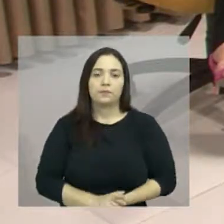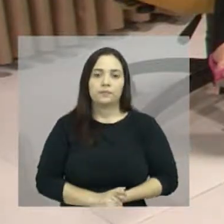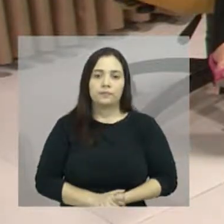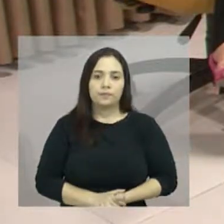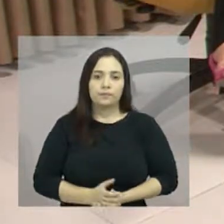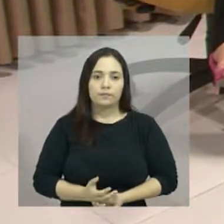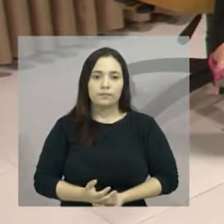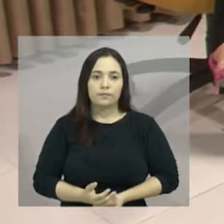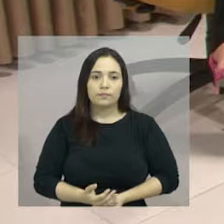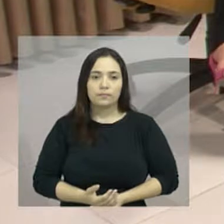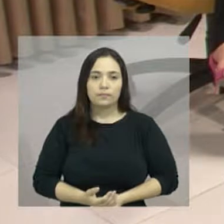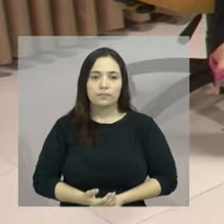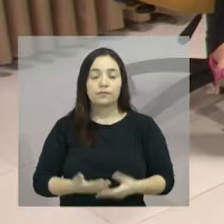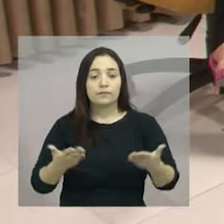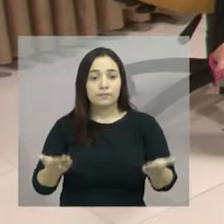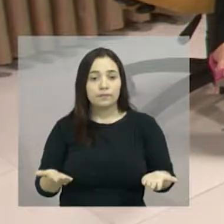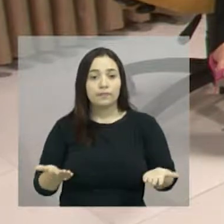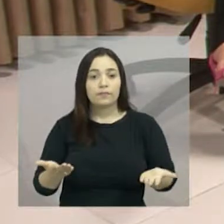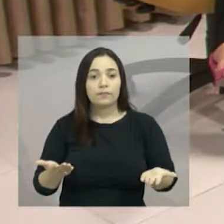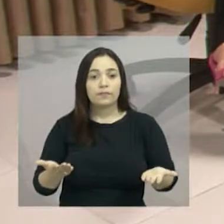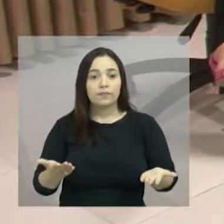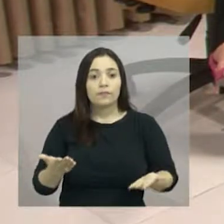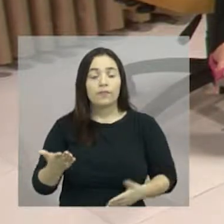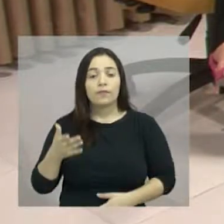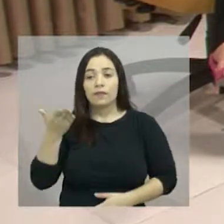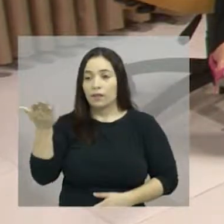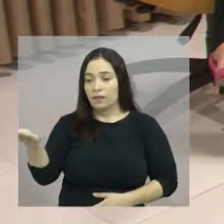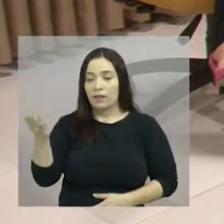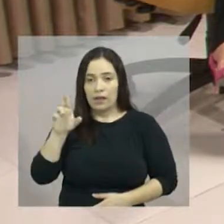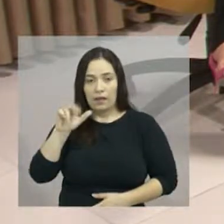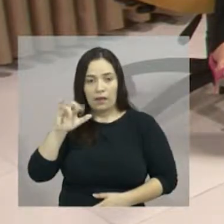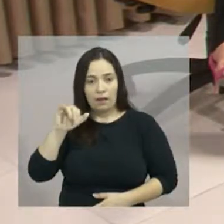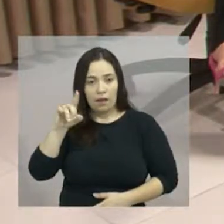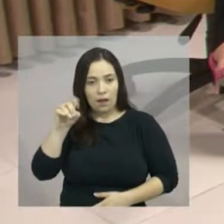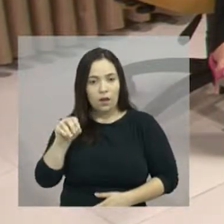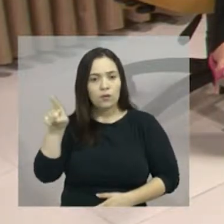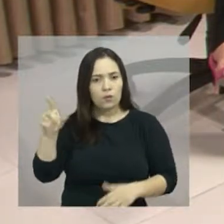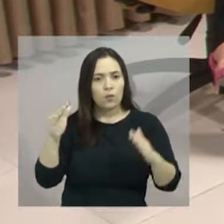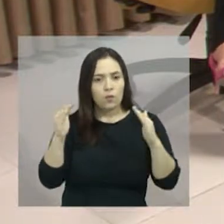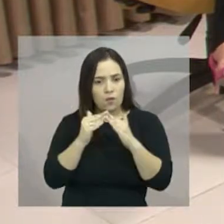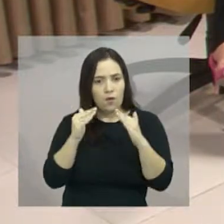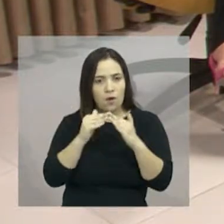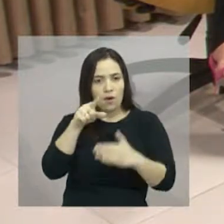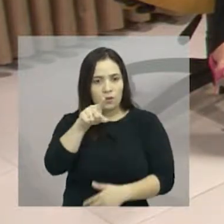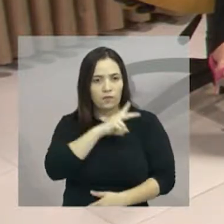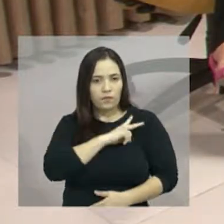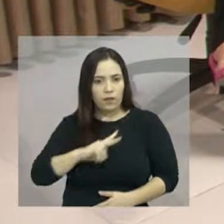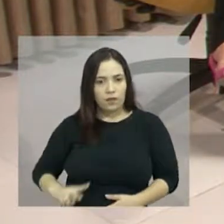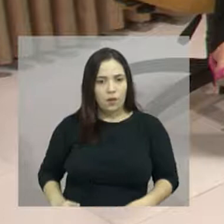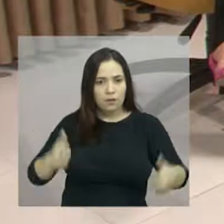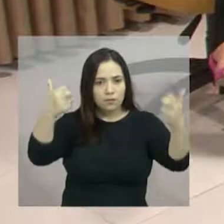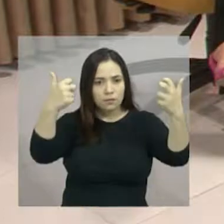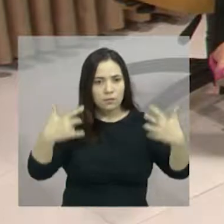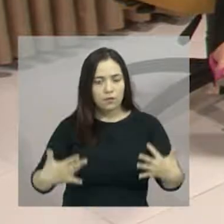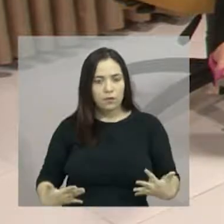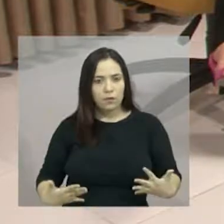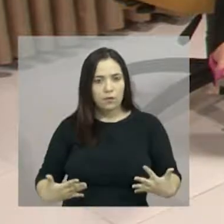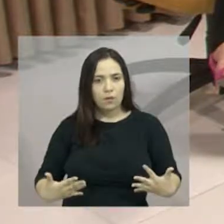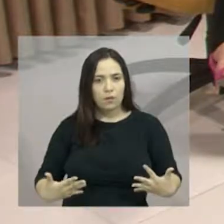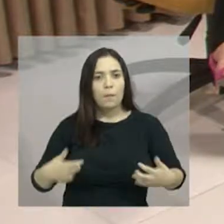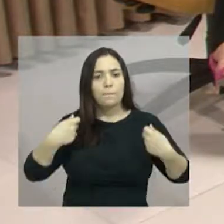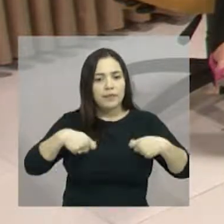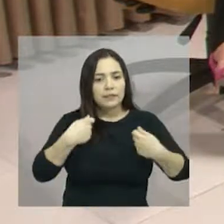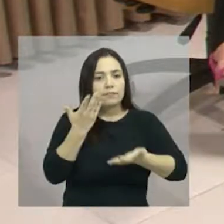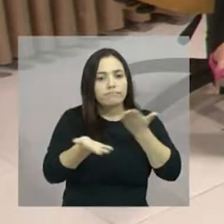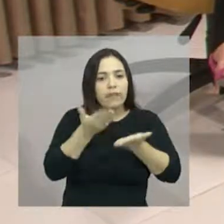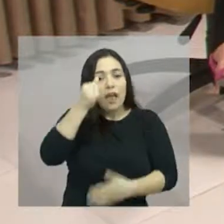postos de saúde. Grande importância. E só para a gente concluir esse bloco, Ricardo, concorda com todo esse pensamento do vereador? Afinal de contas,